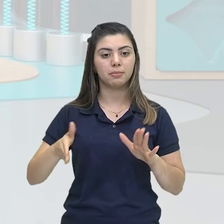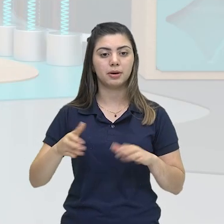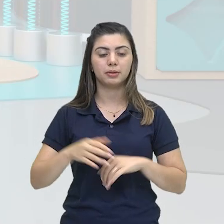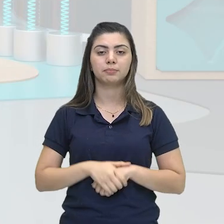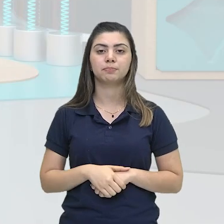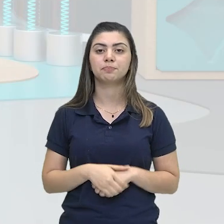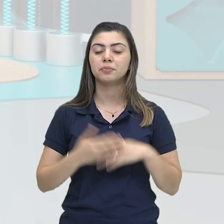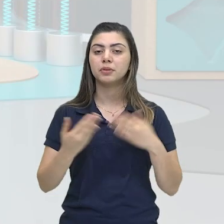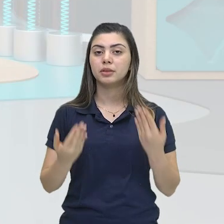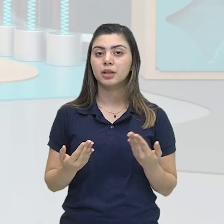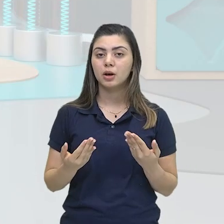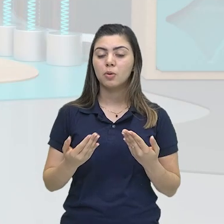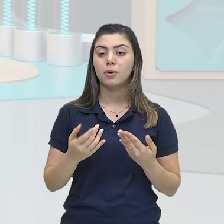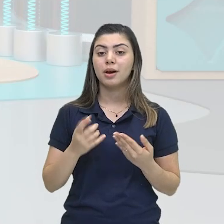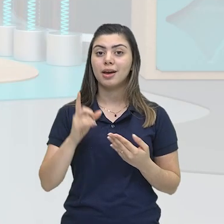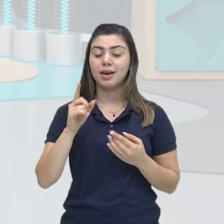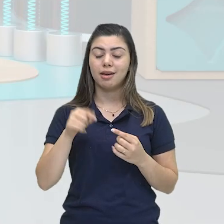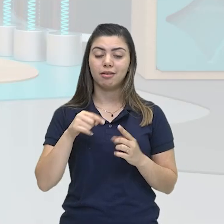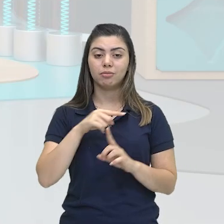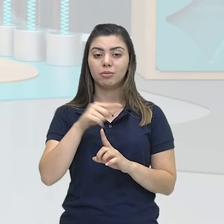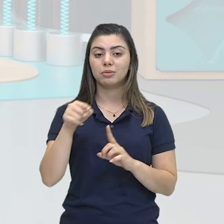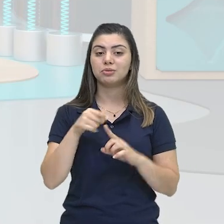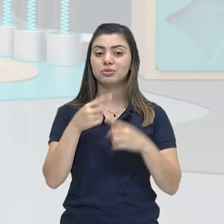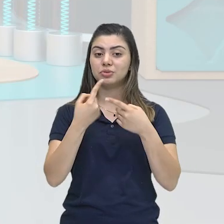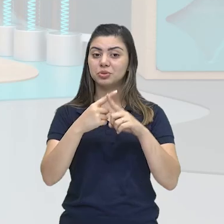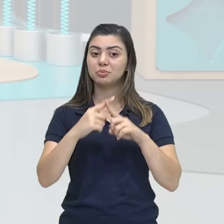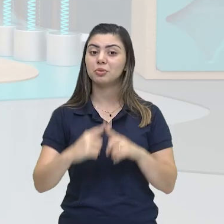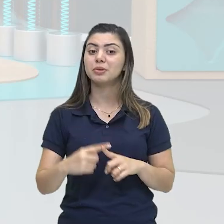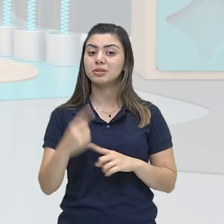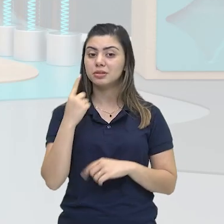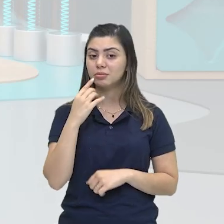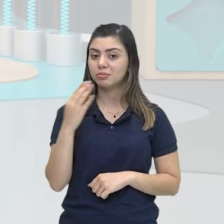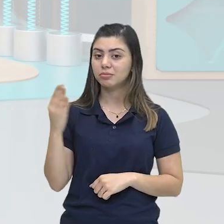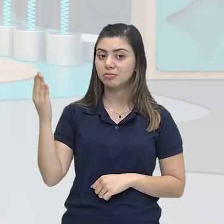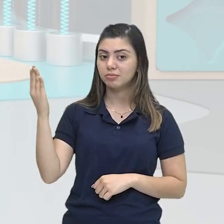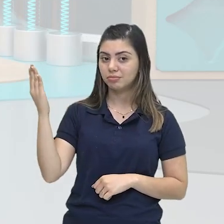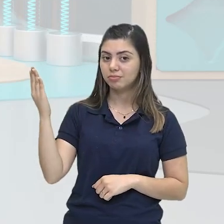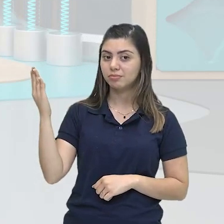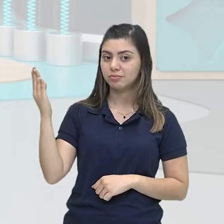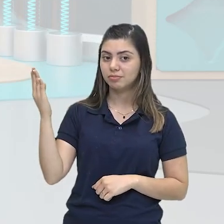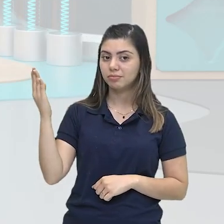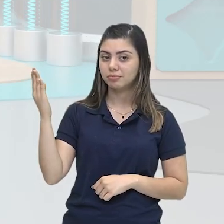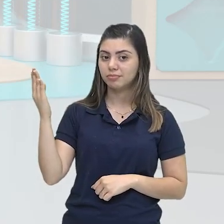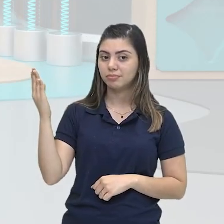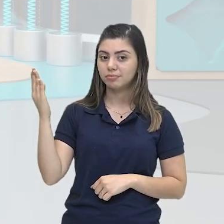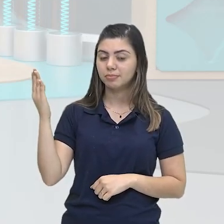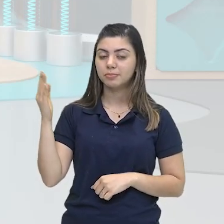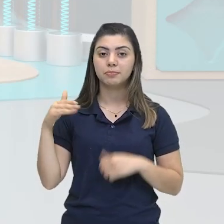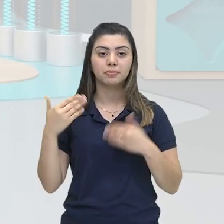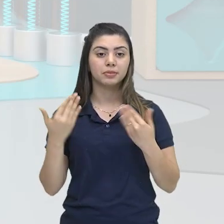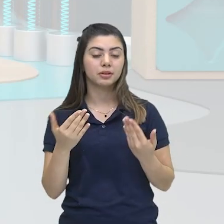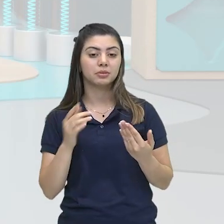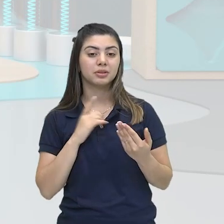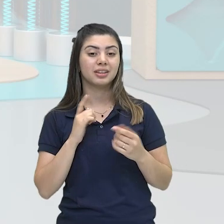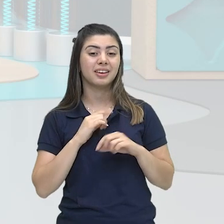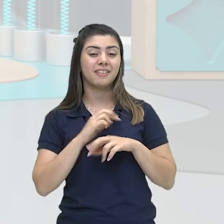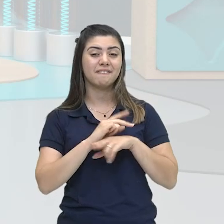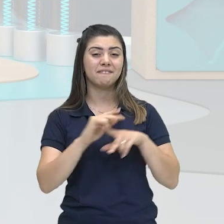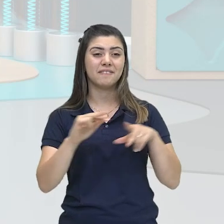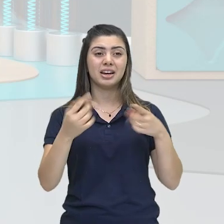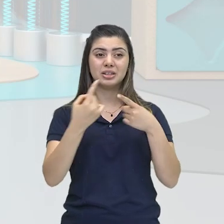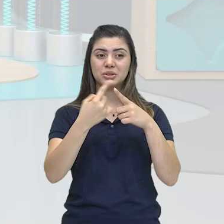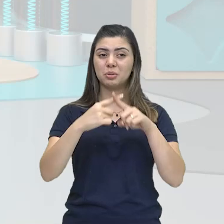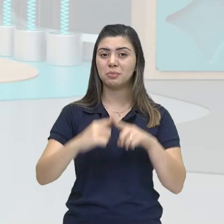ginástica acrobática, ela é competitiva. Existem aí, ó, como vocês estão vendo agora, várias